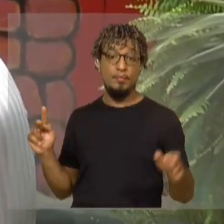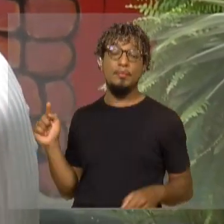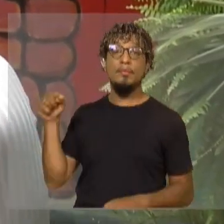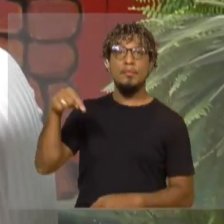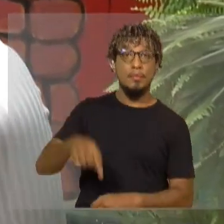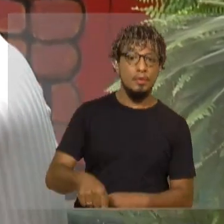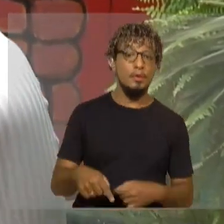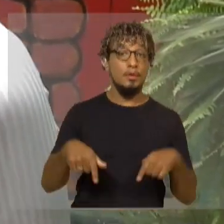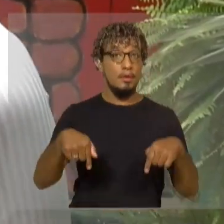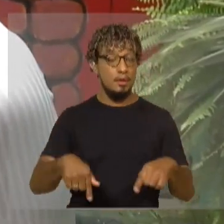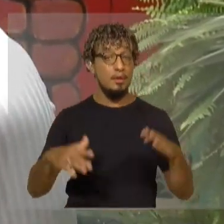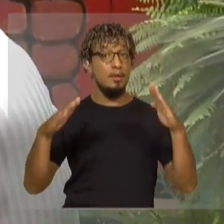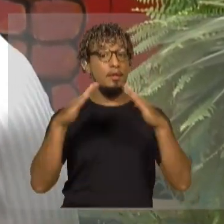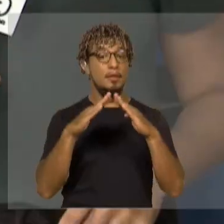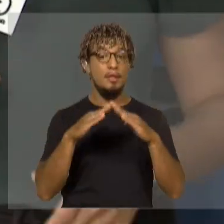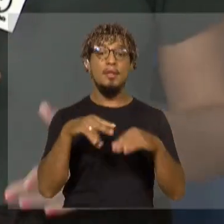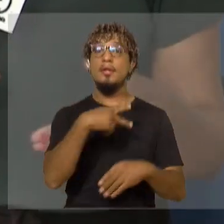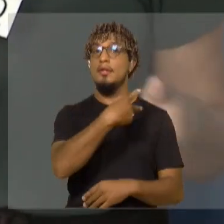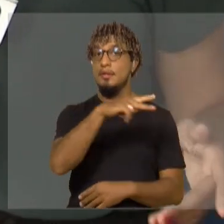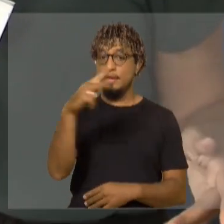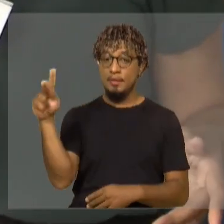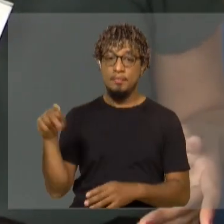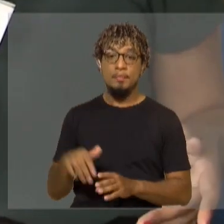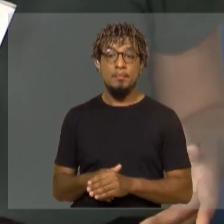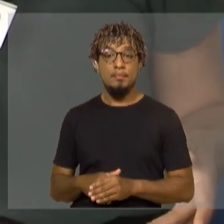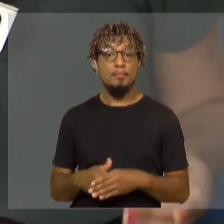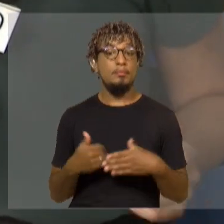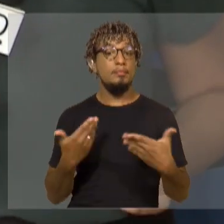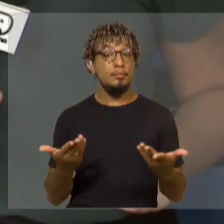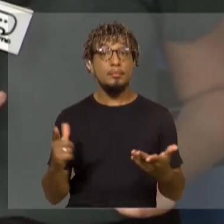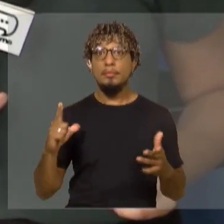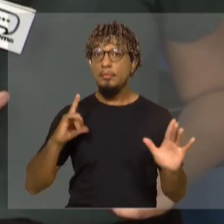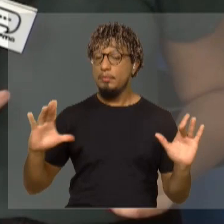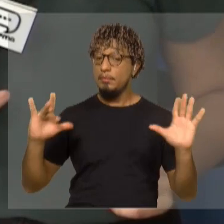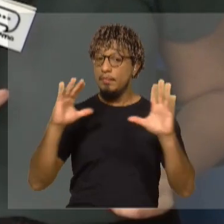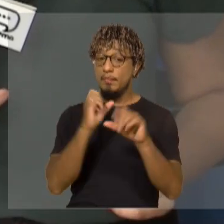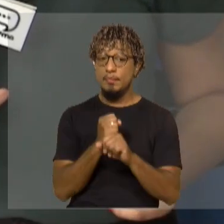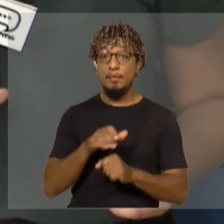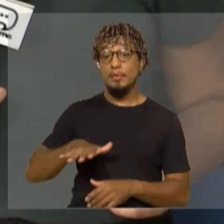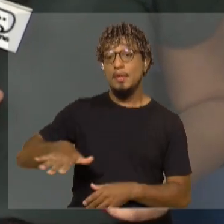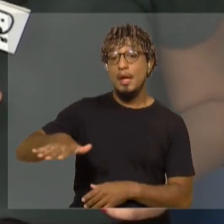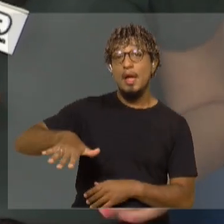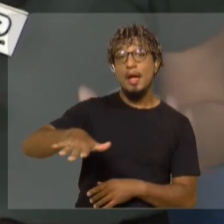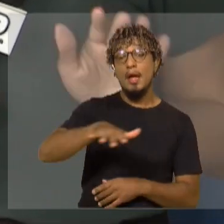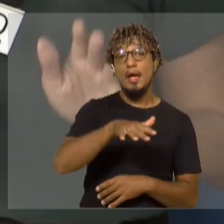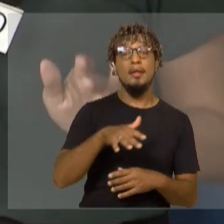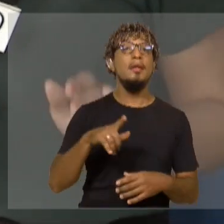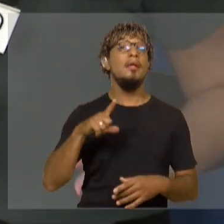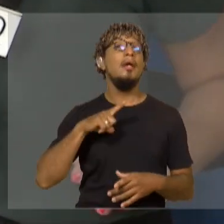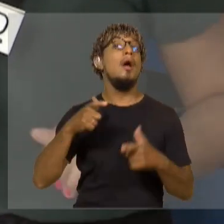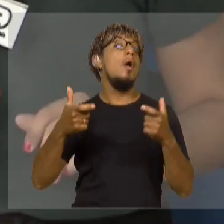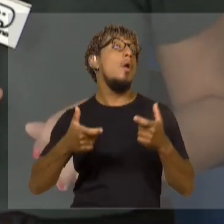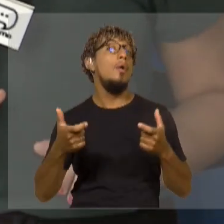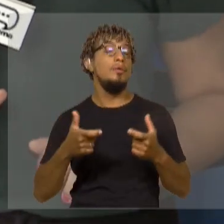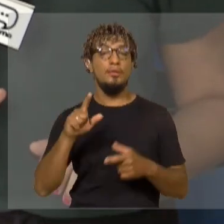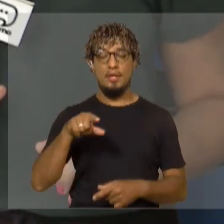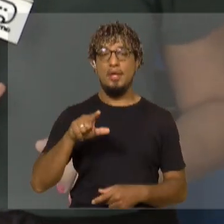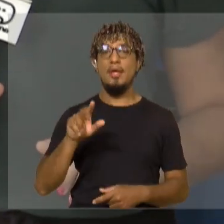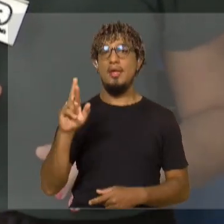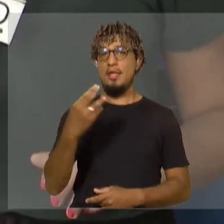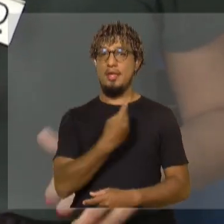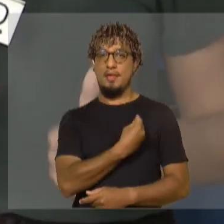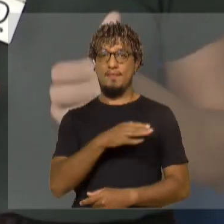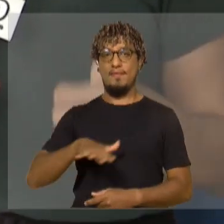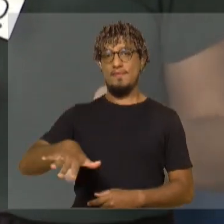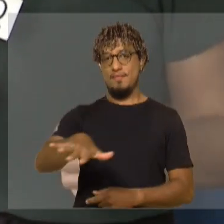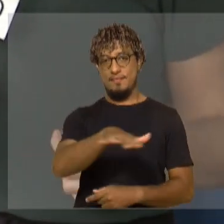na casa, porque aqui vai ser a casa deles. O espaço, que reúne diversas áreas, fica localizado no centro da cidade